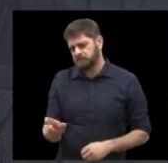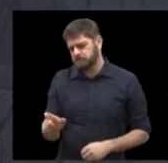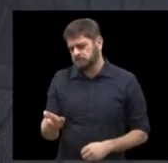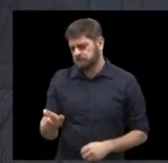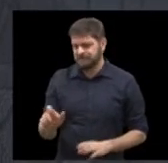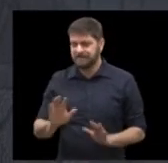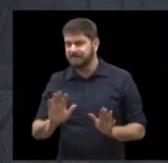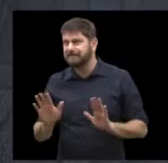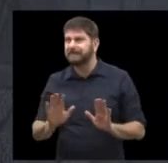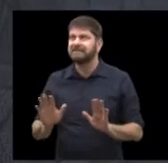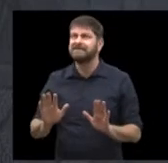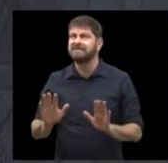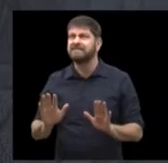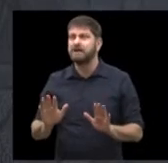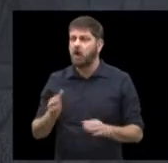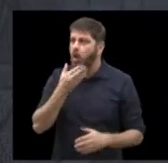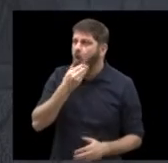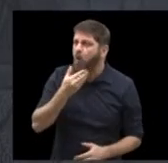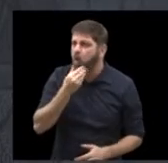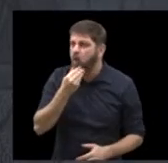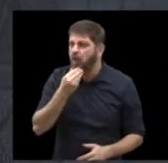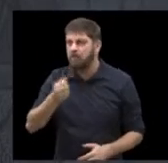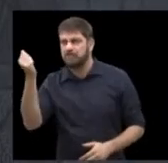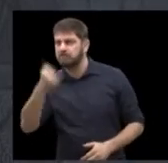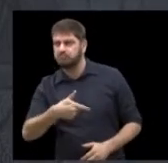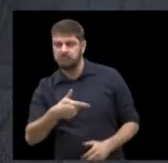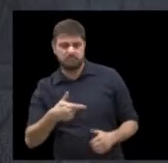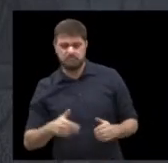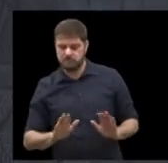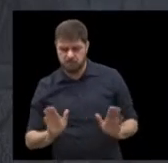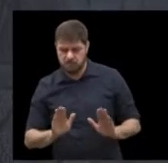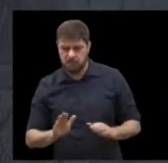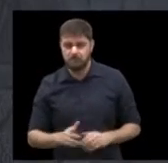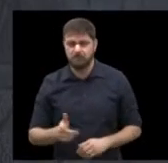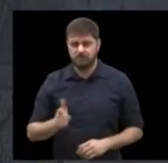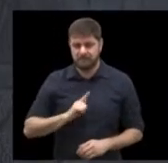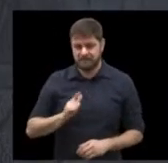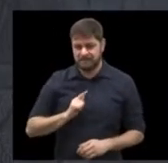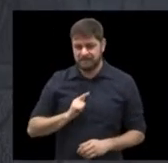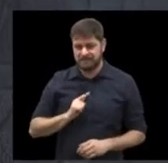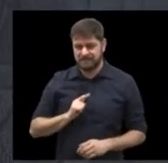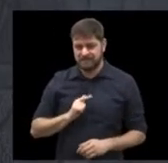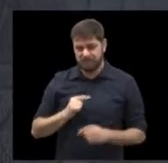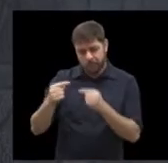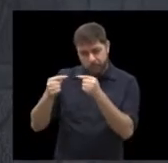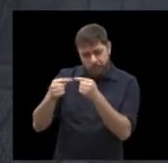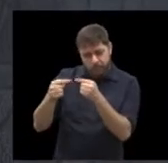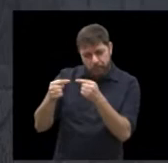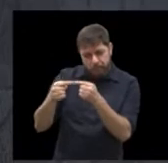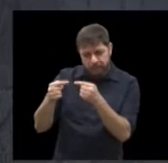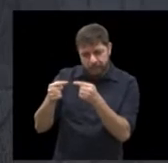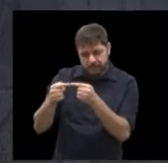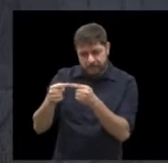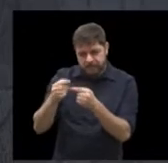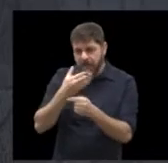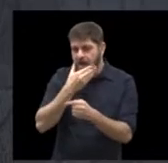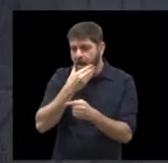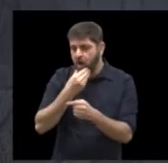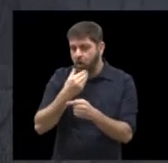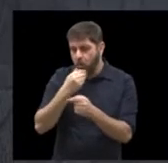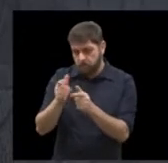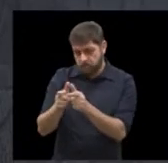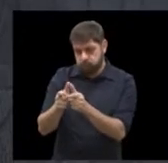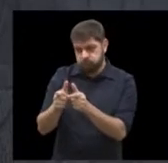não é que ela pega mais homens do que mulher, mas ela tem vamos dizer, uma certa tendência a pegar mais